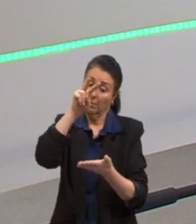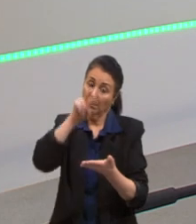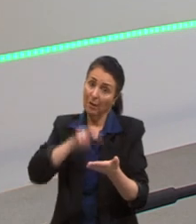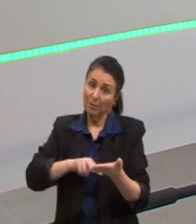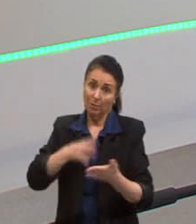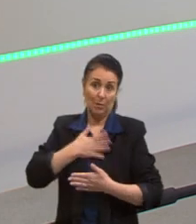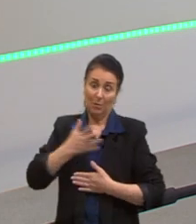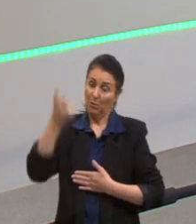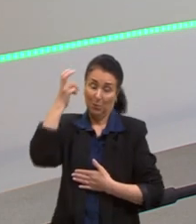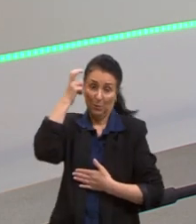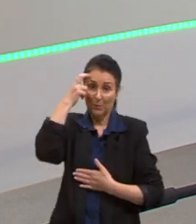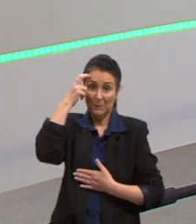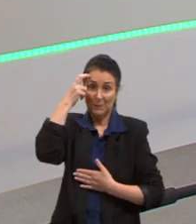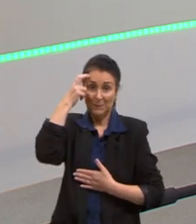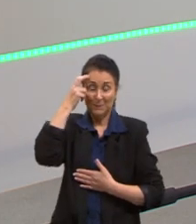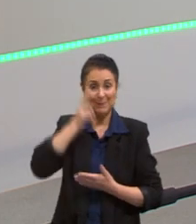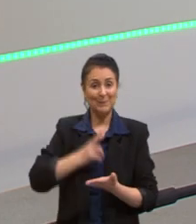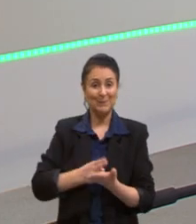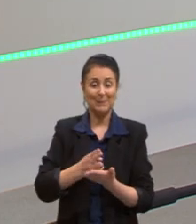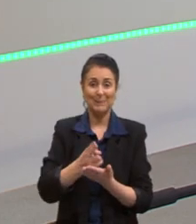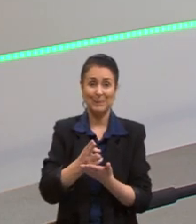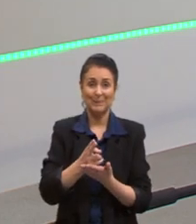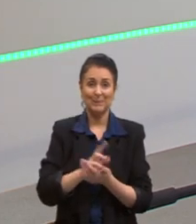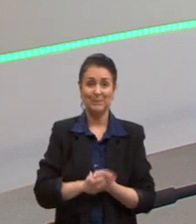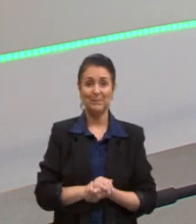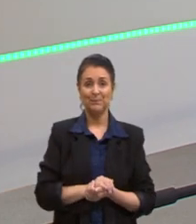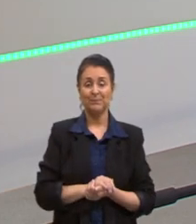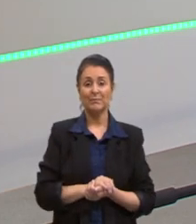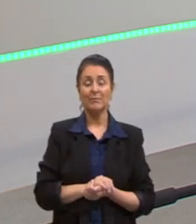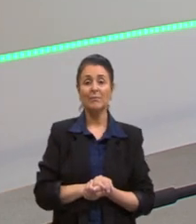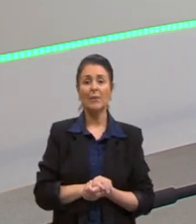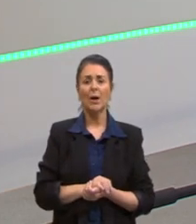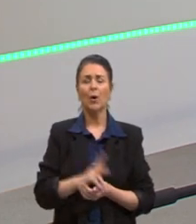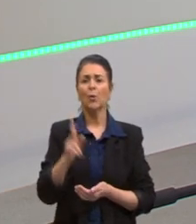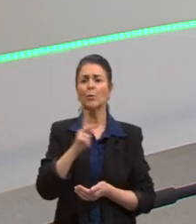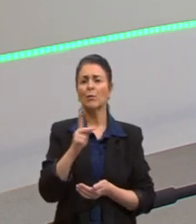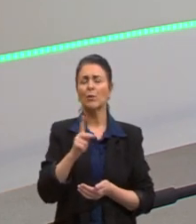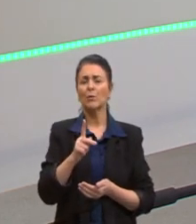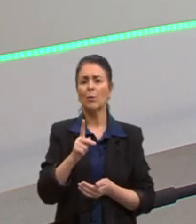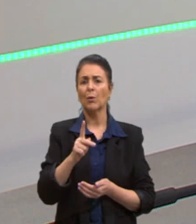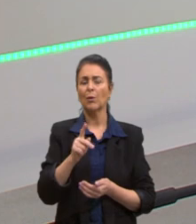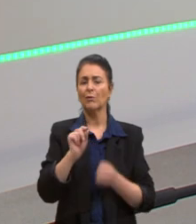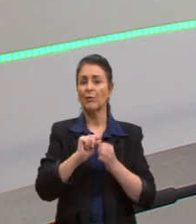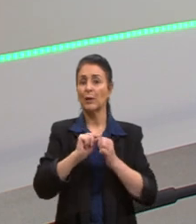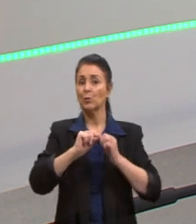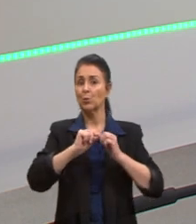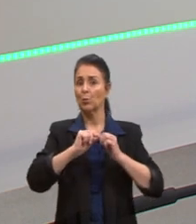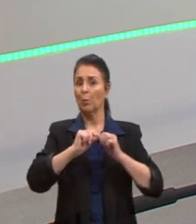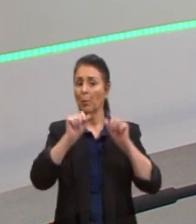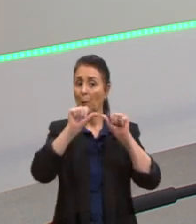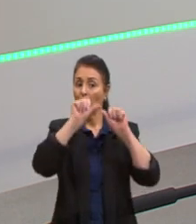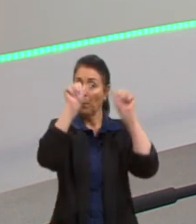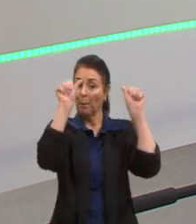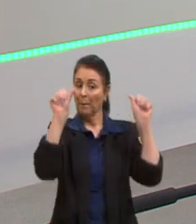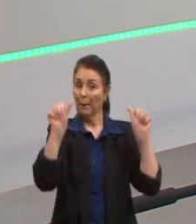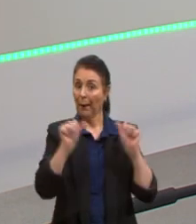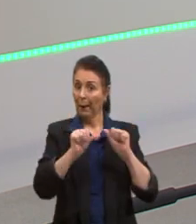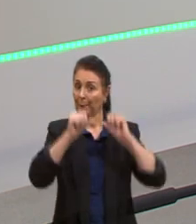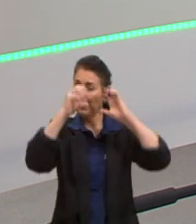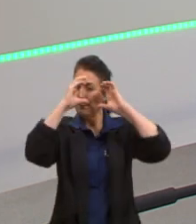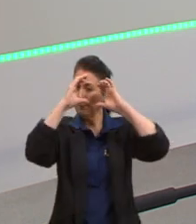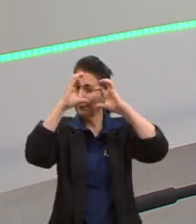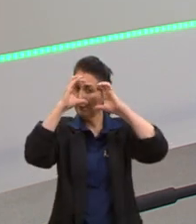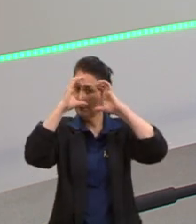cultura Sigam as pessoal e aqui eu trouxe um mapa mental Ok um gráfico